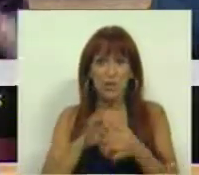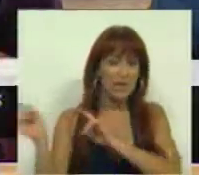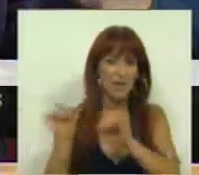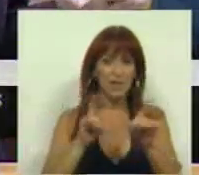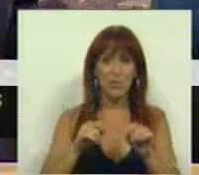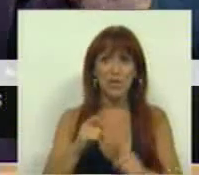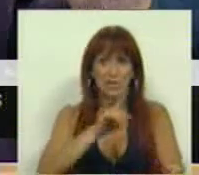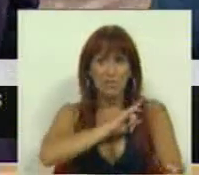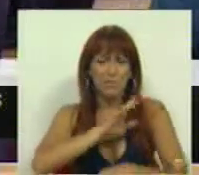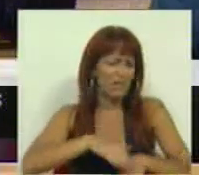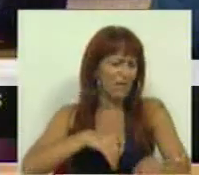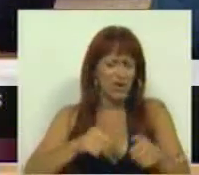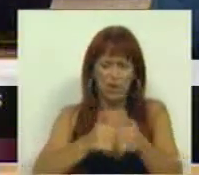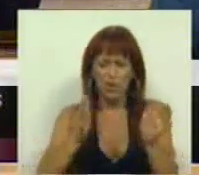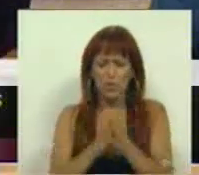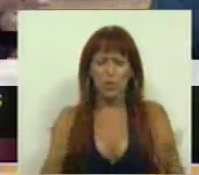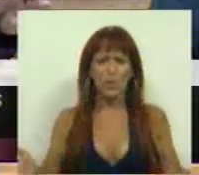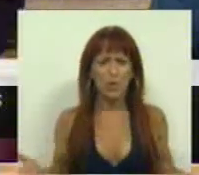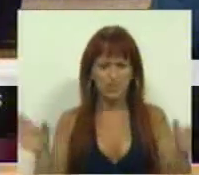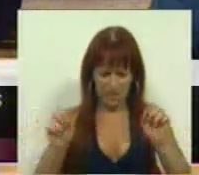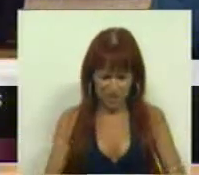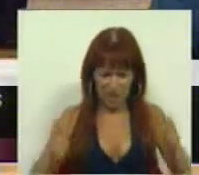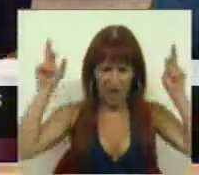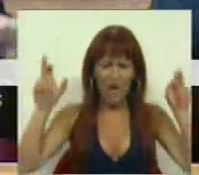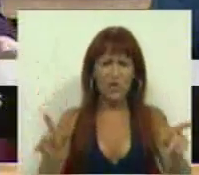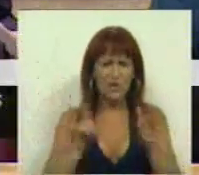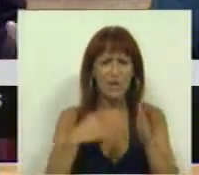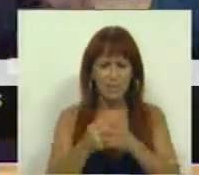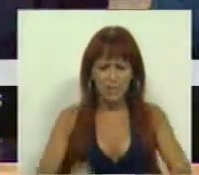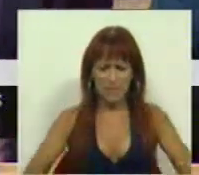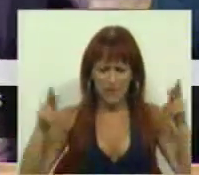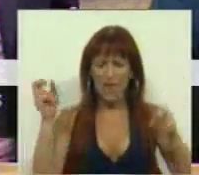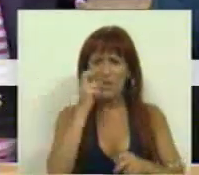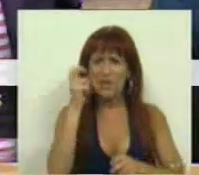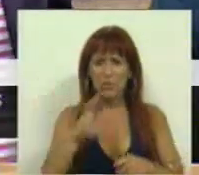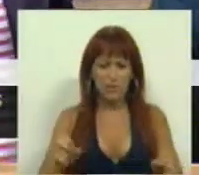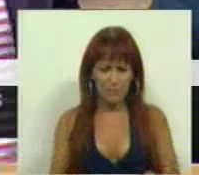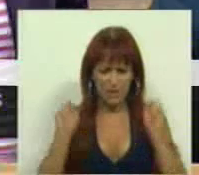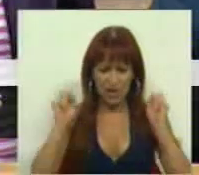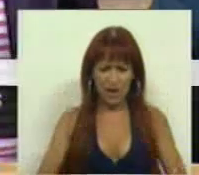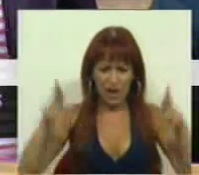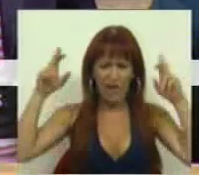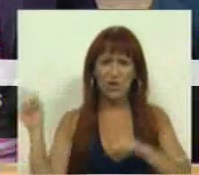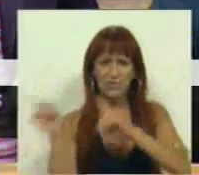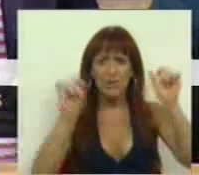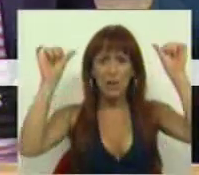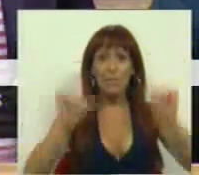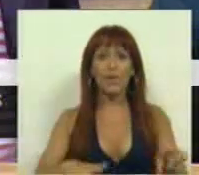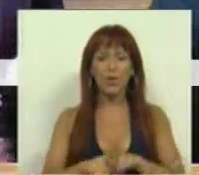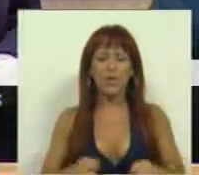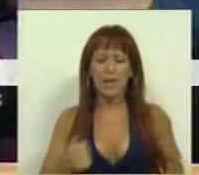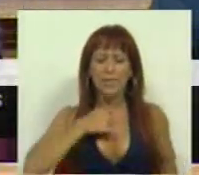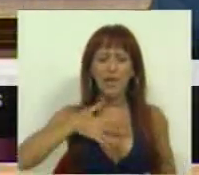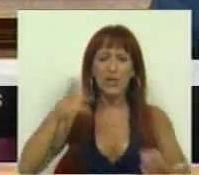Transportes privatiza tudo ficará mais cara fica sempre mais cara a energia mais caros os transportes piores também as